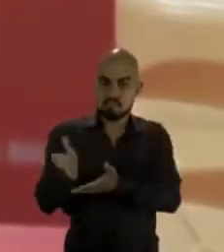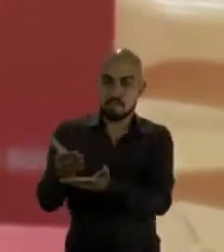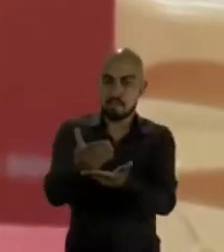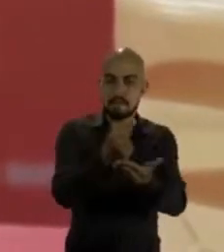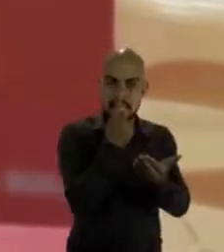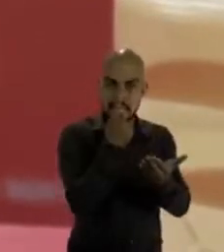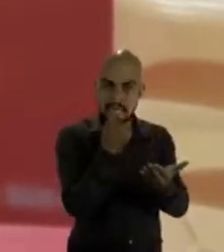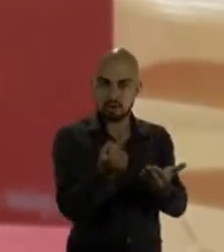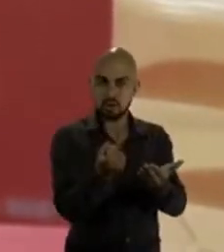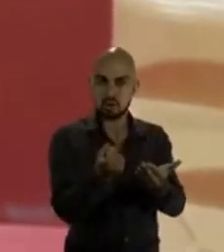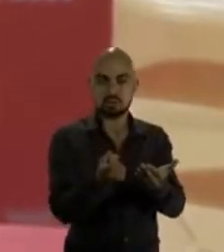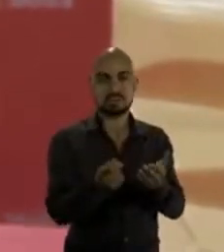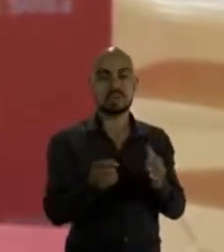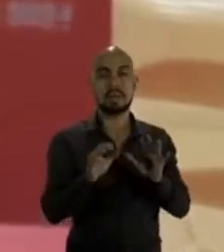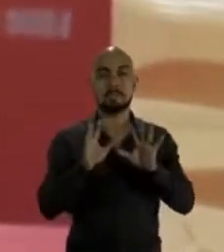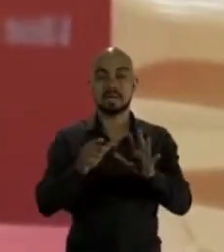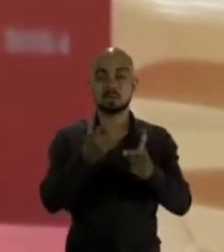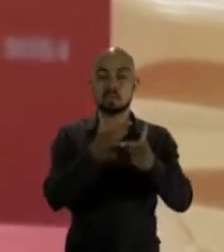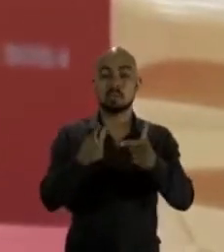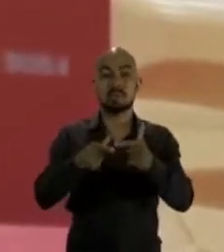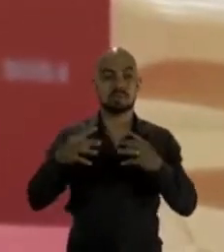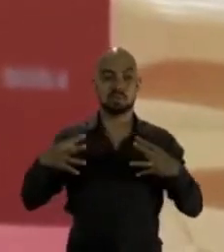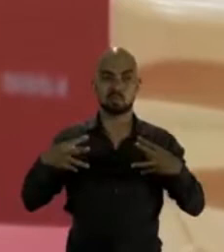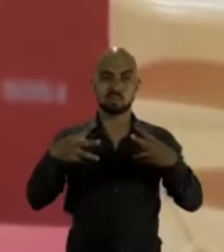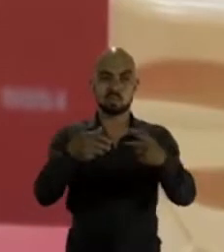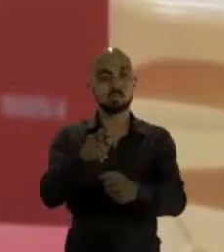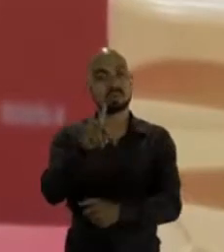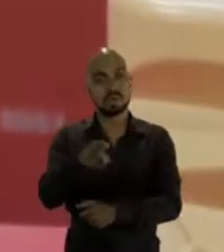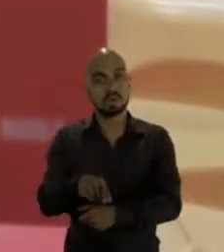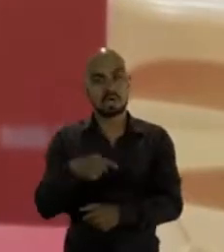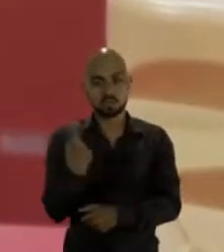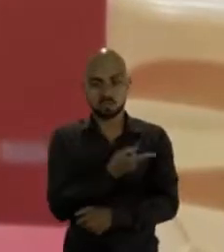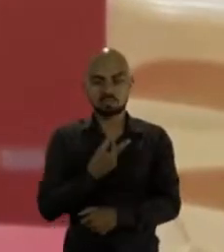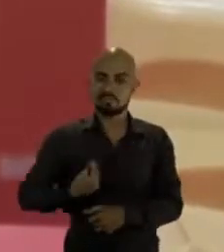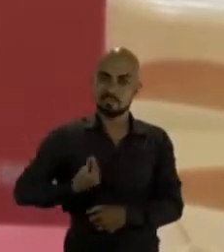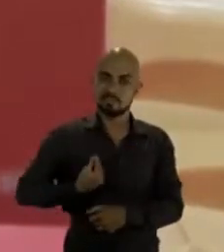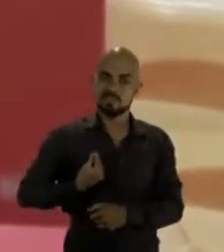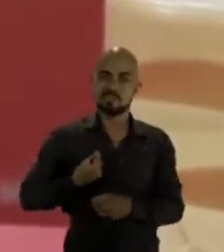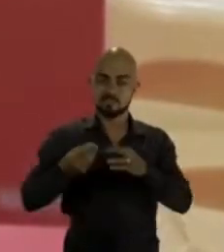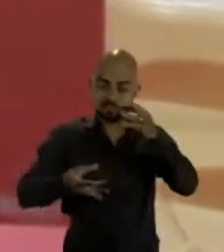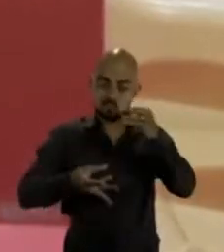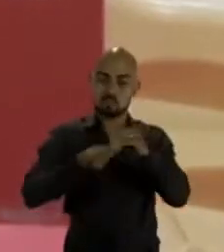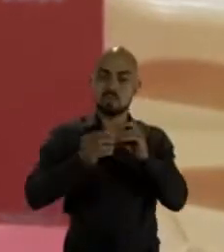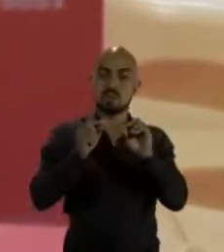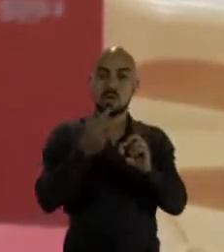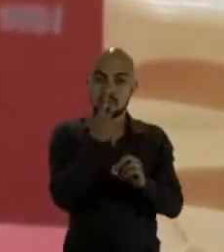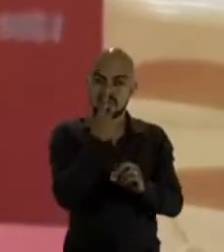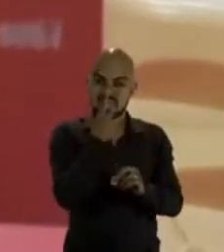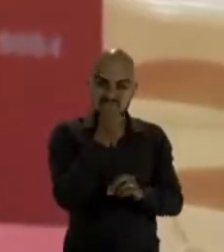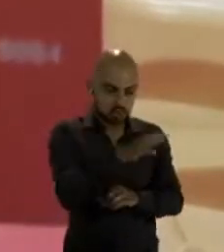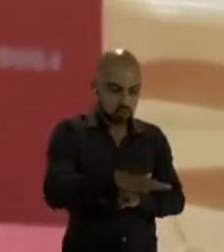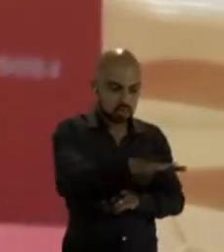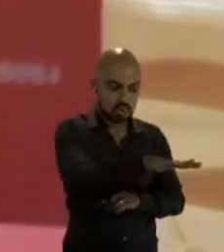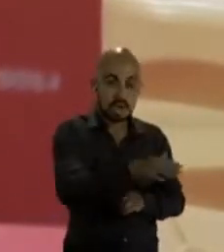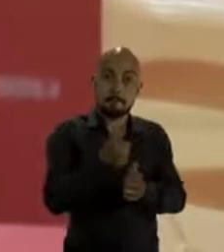de lixo. E muito pelo contrário, assim, é um problema geral que a gente vive, porque, para completar, o lixão fica muito próximo